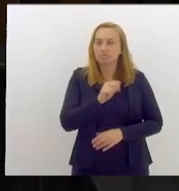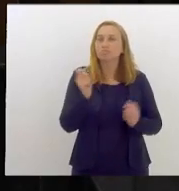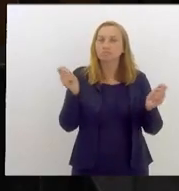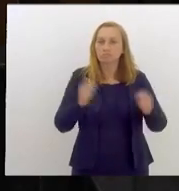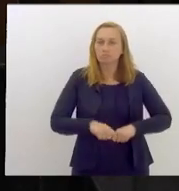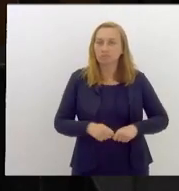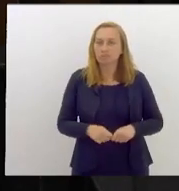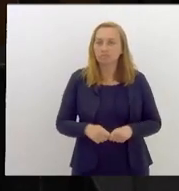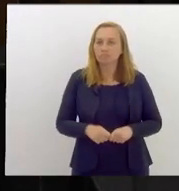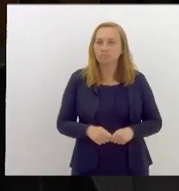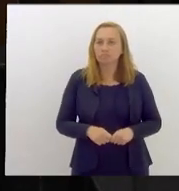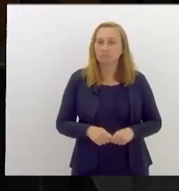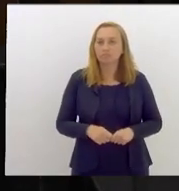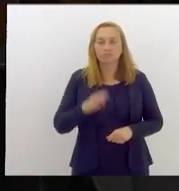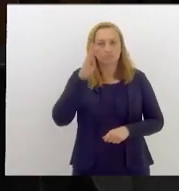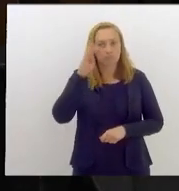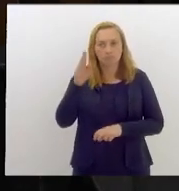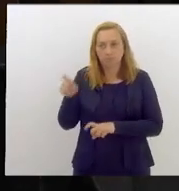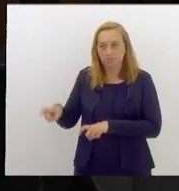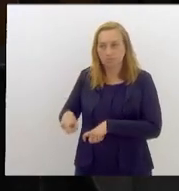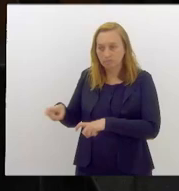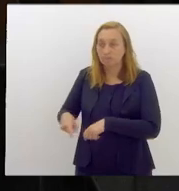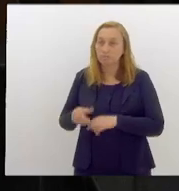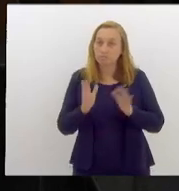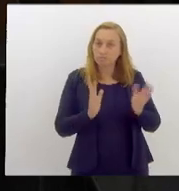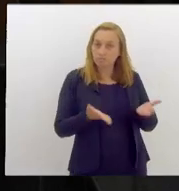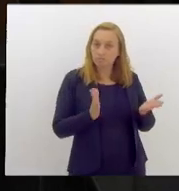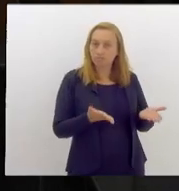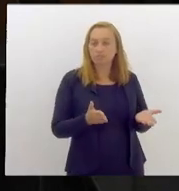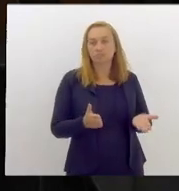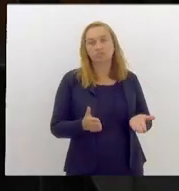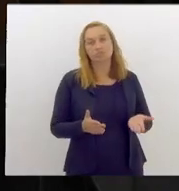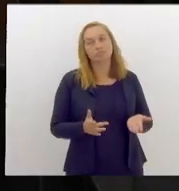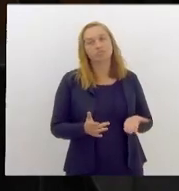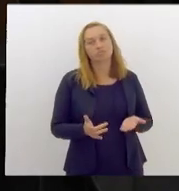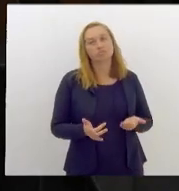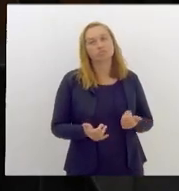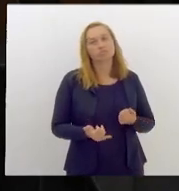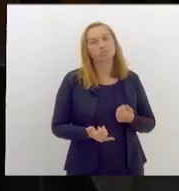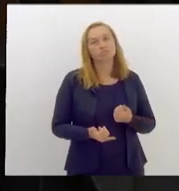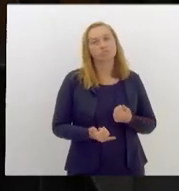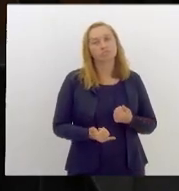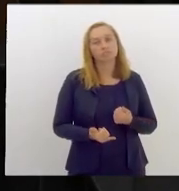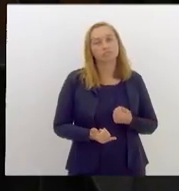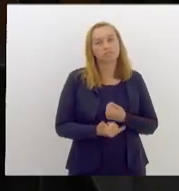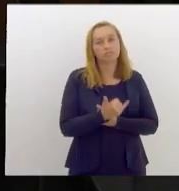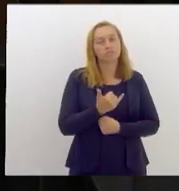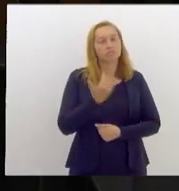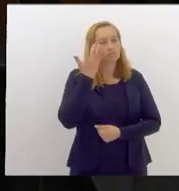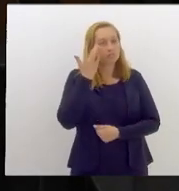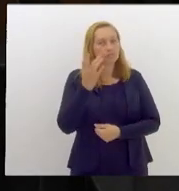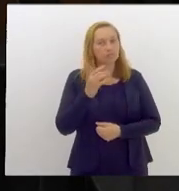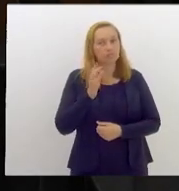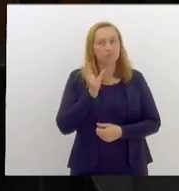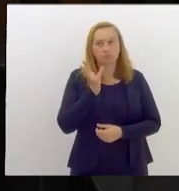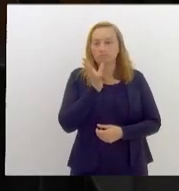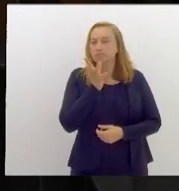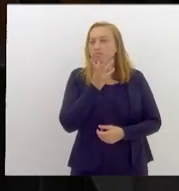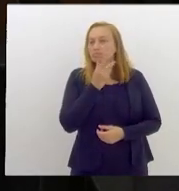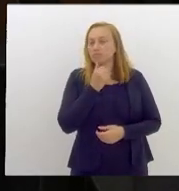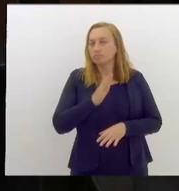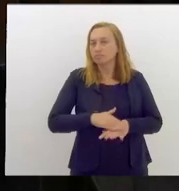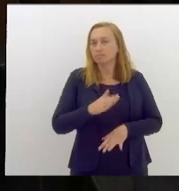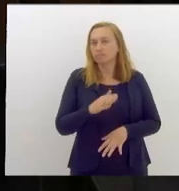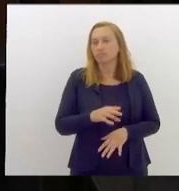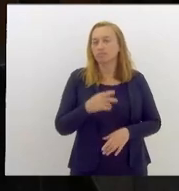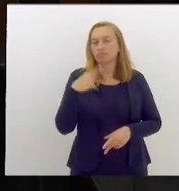uma capacidade principalmente no interior agora se engana quem acha que isso vai durar para sempre na política